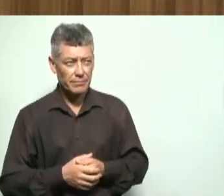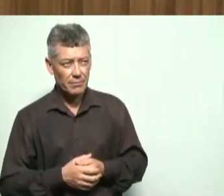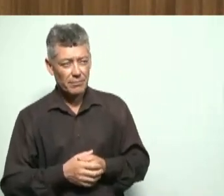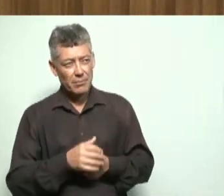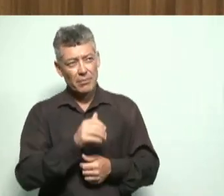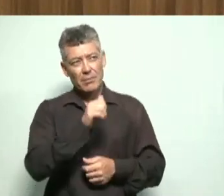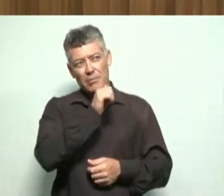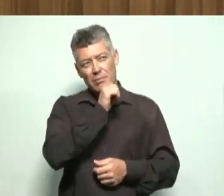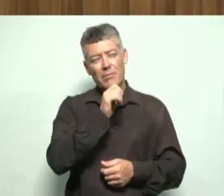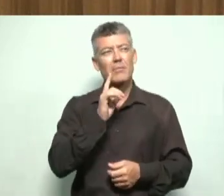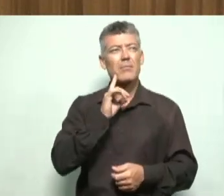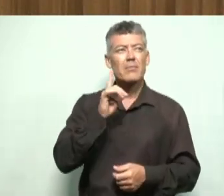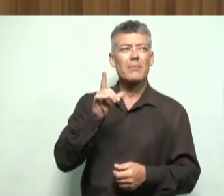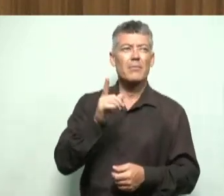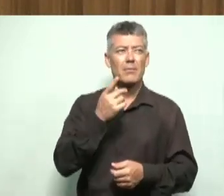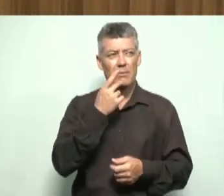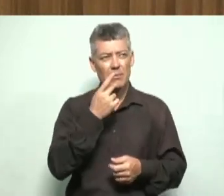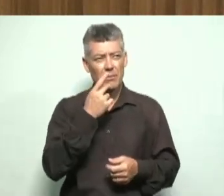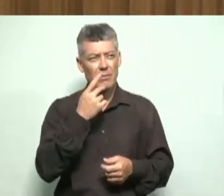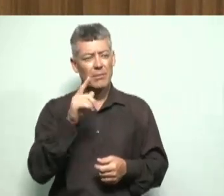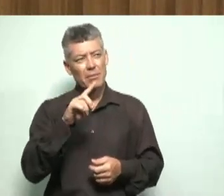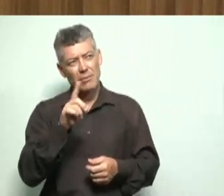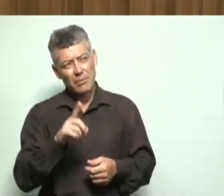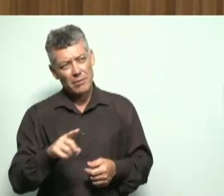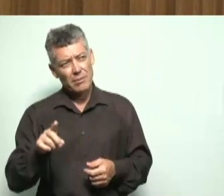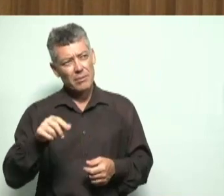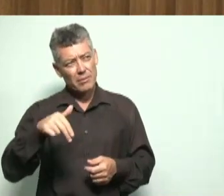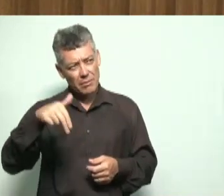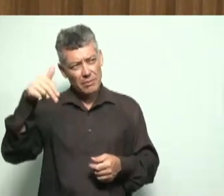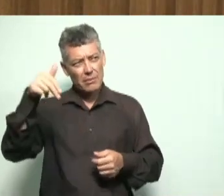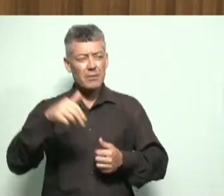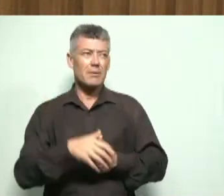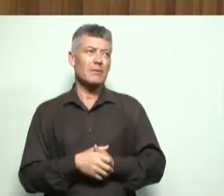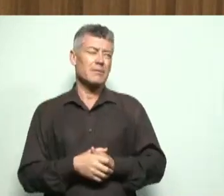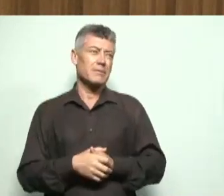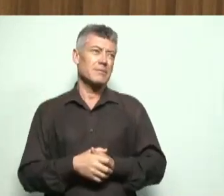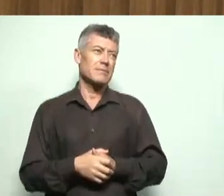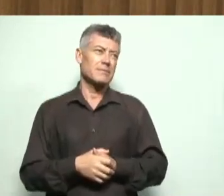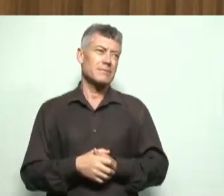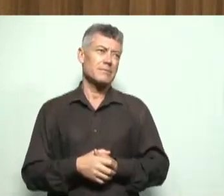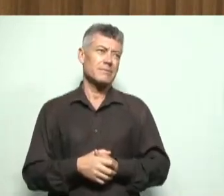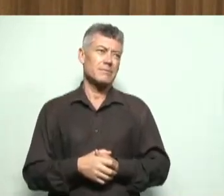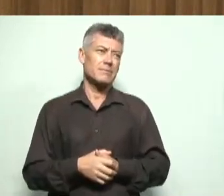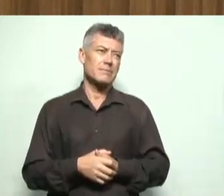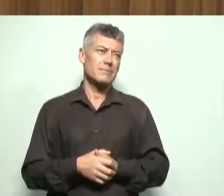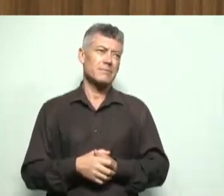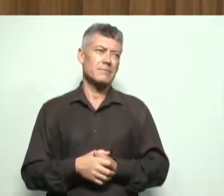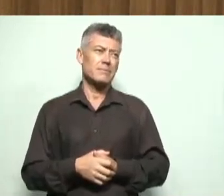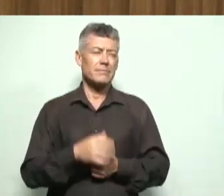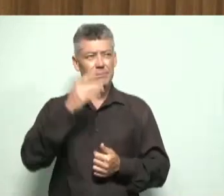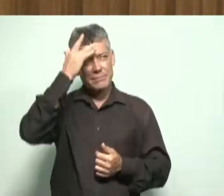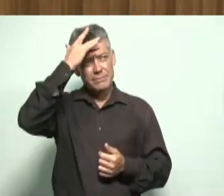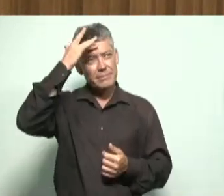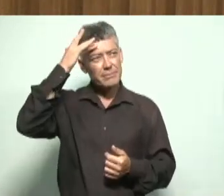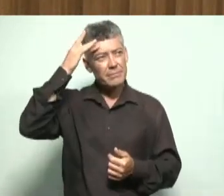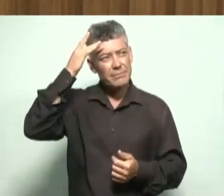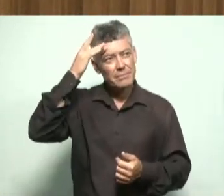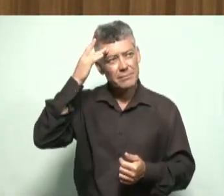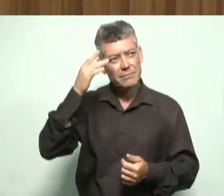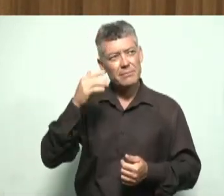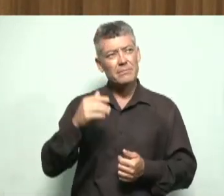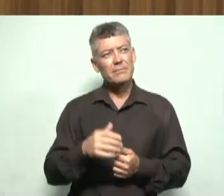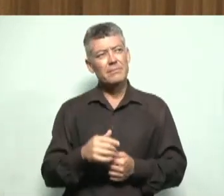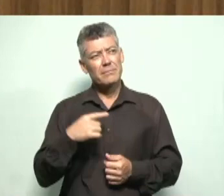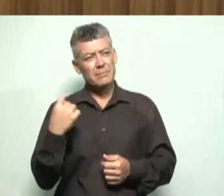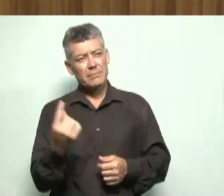Lopes, falar um pouquinho aqui da nossa Zona Norte, dizer que para as pessoas da Zona Norte, que nós temos